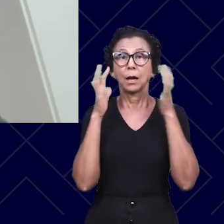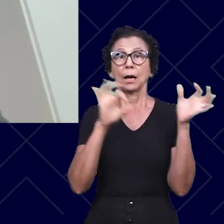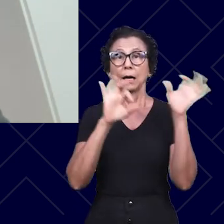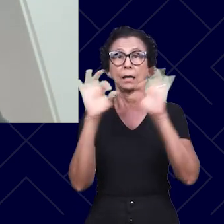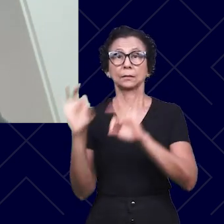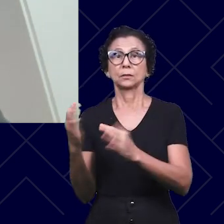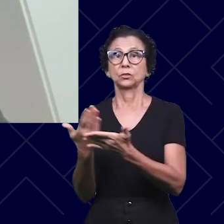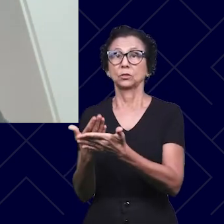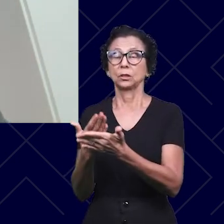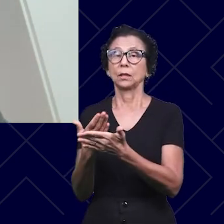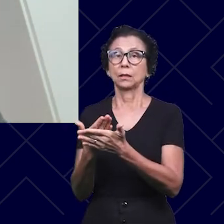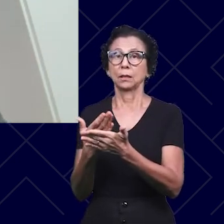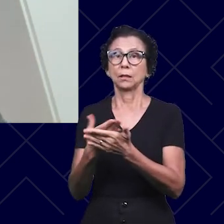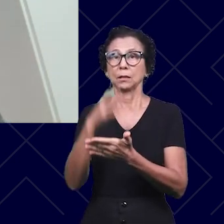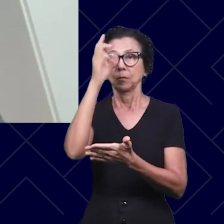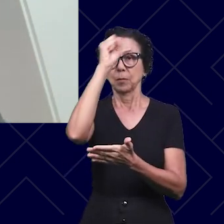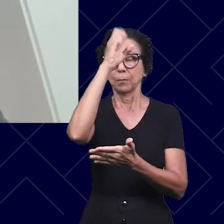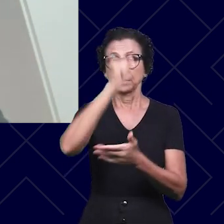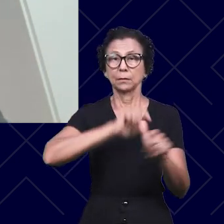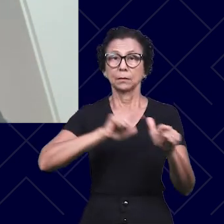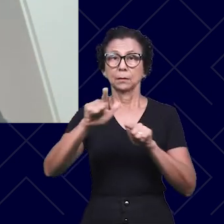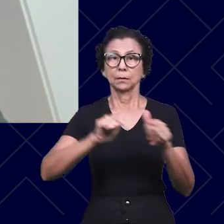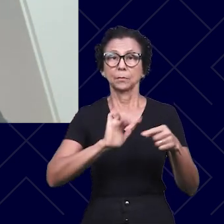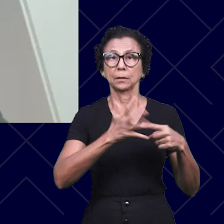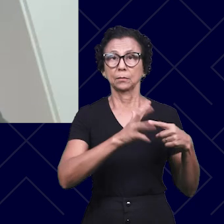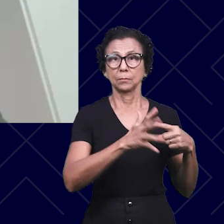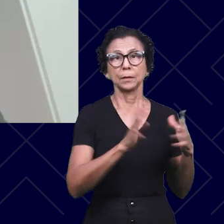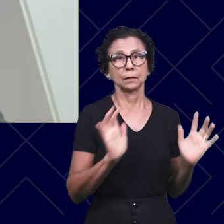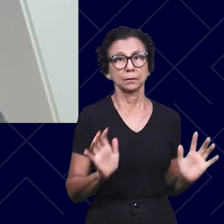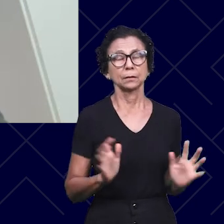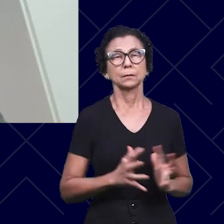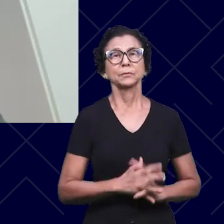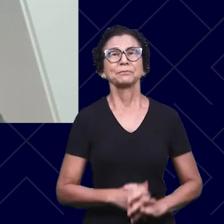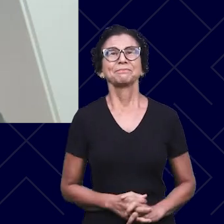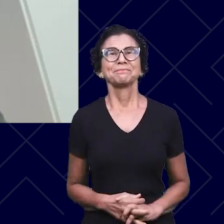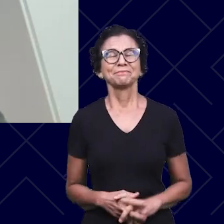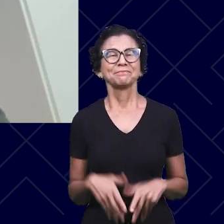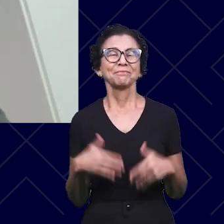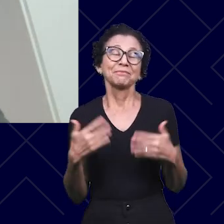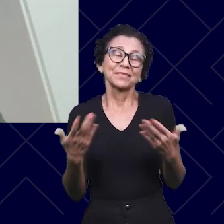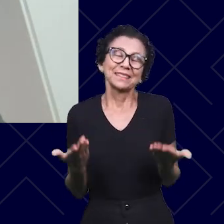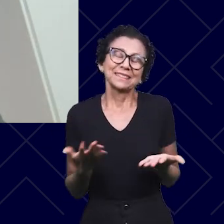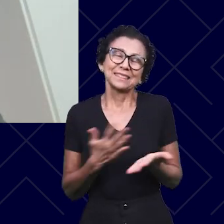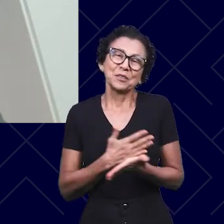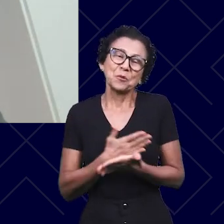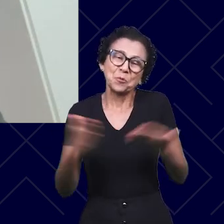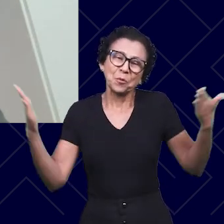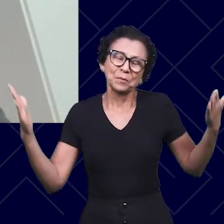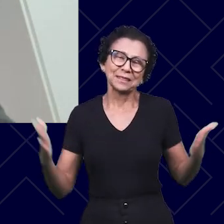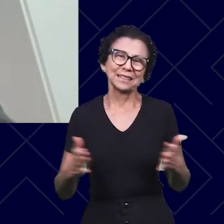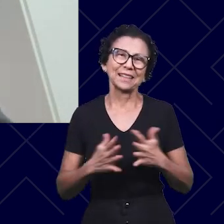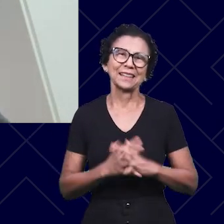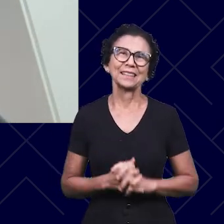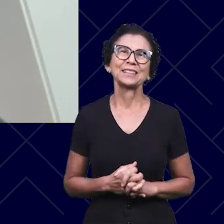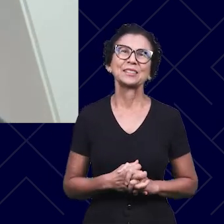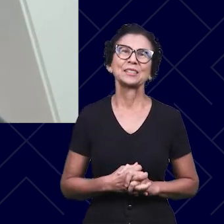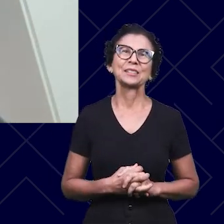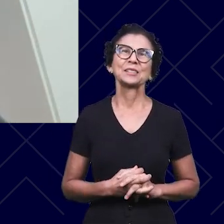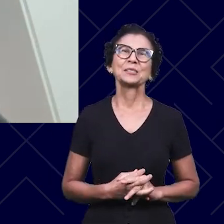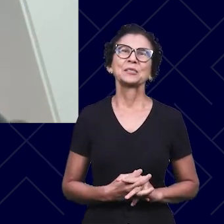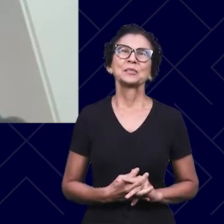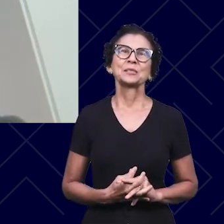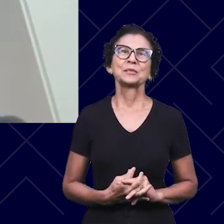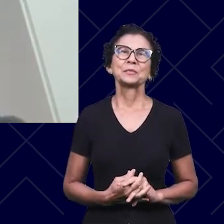poder aprender a mexer mais na máquina e também no software que veio com ela. Foi assim, dessa forma que eu dei início ali,